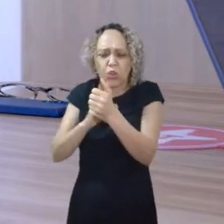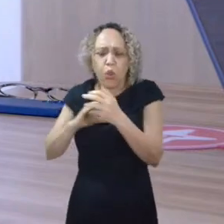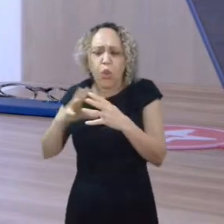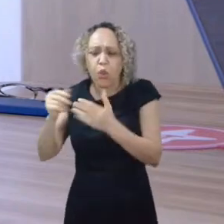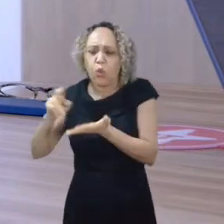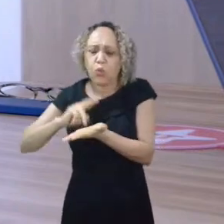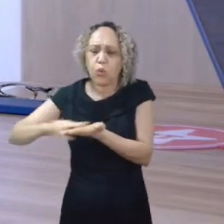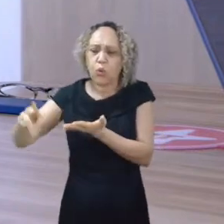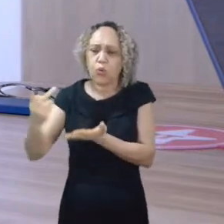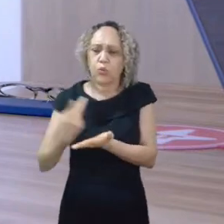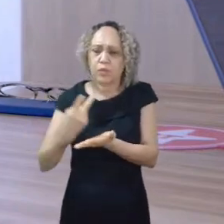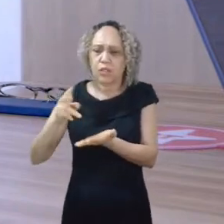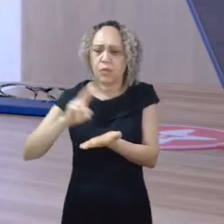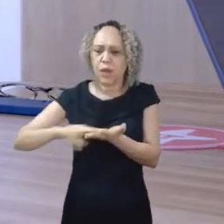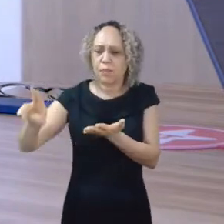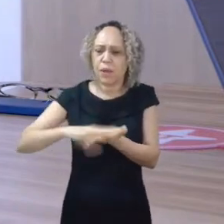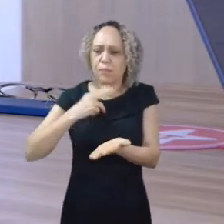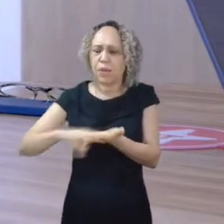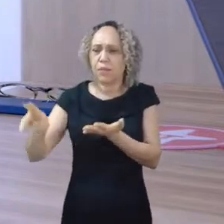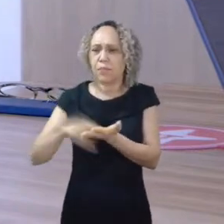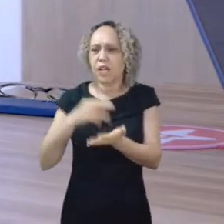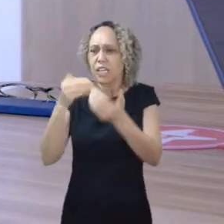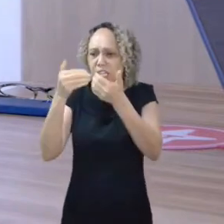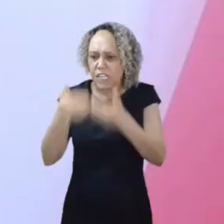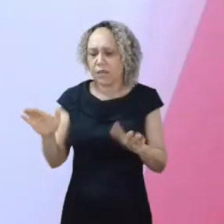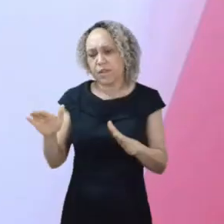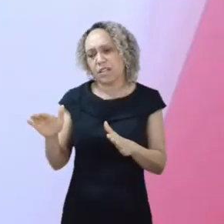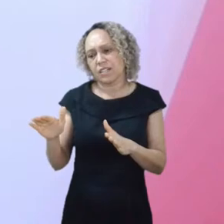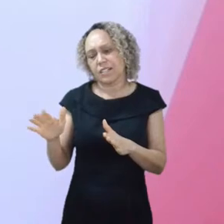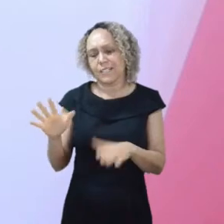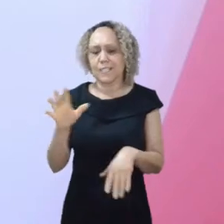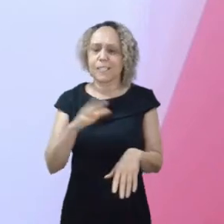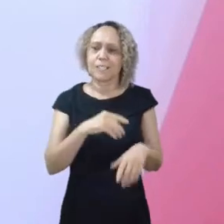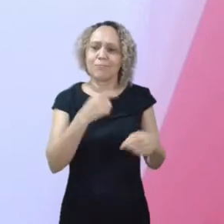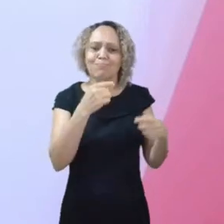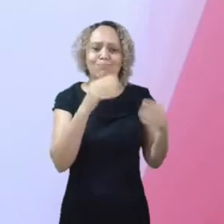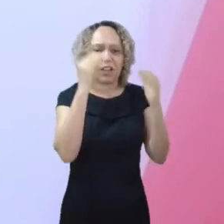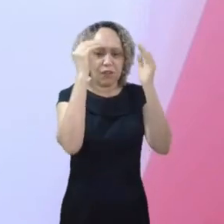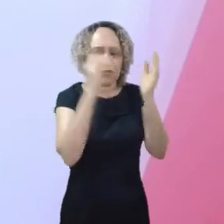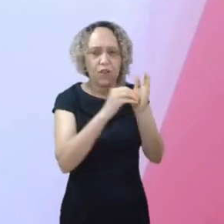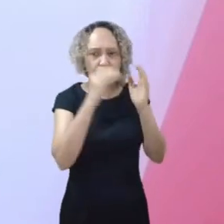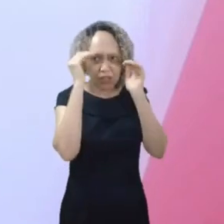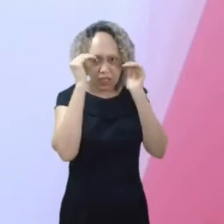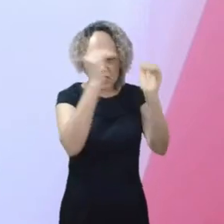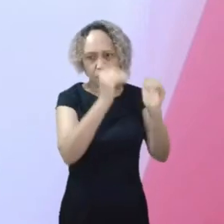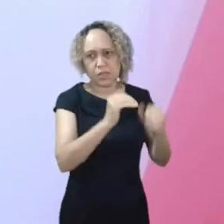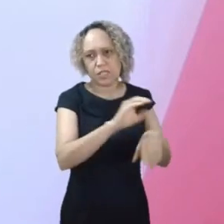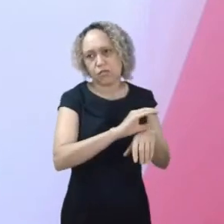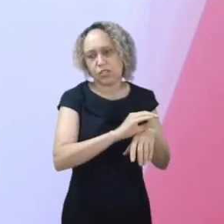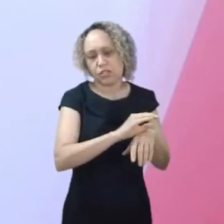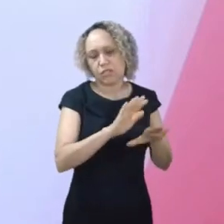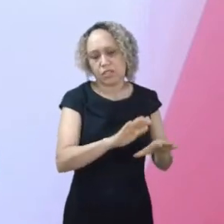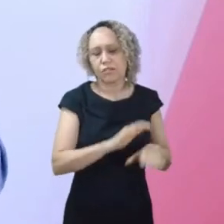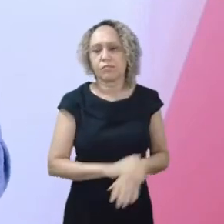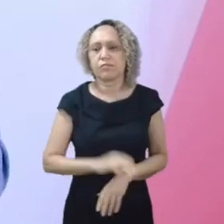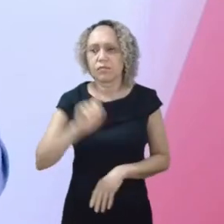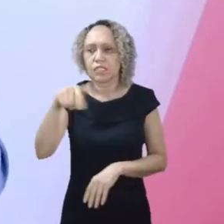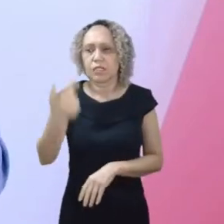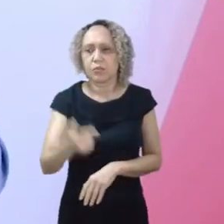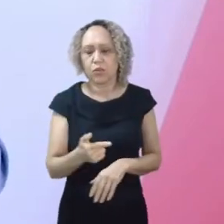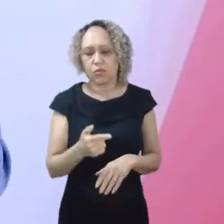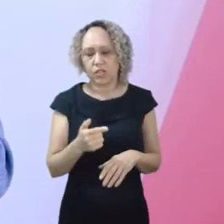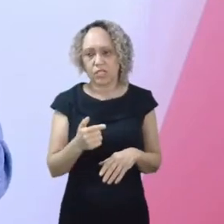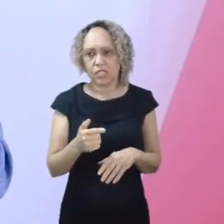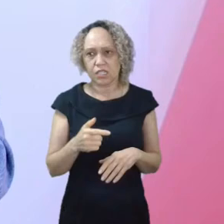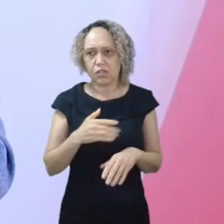completamente os parâmetros dessa previsão constitucional. Muito bem, daqui a pouquinho, depois do intervalo, a gente continua falando sobre o julgamento